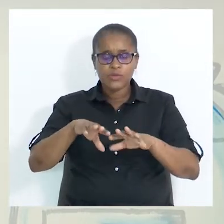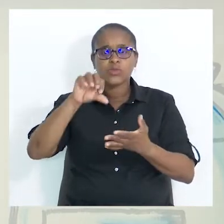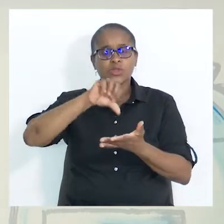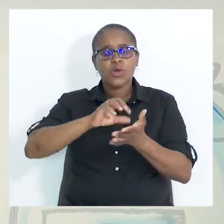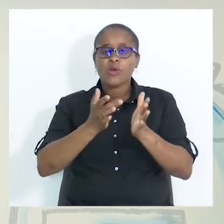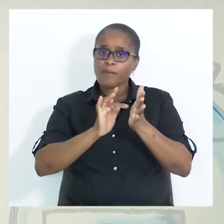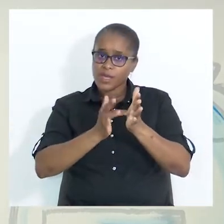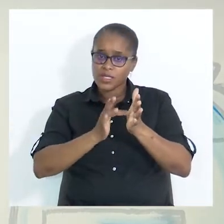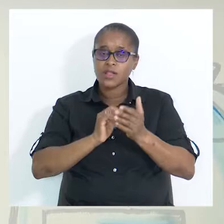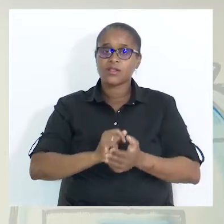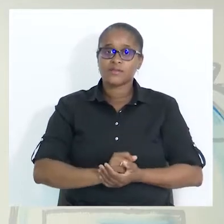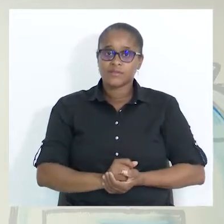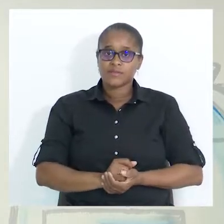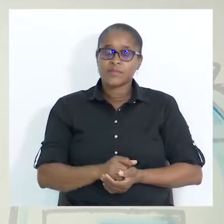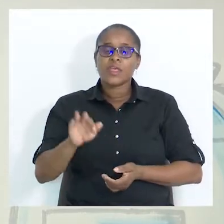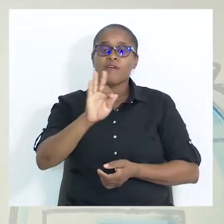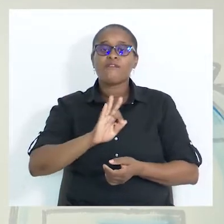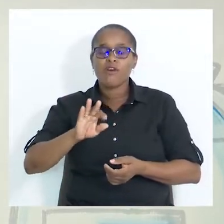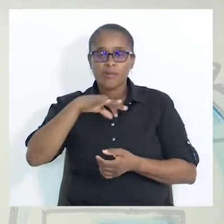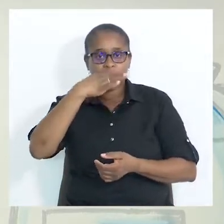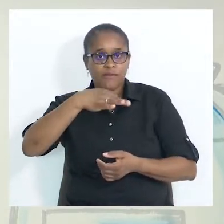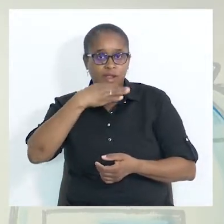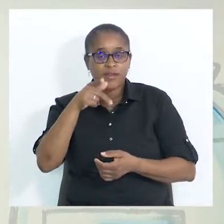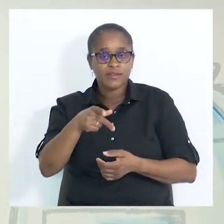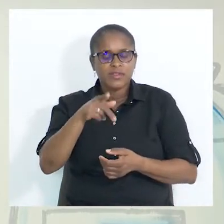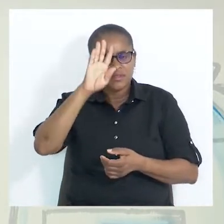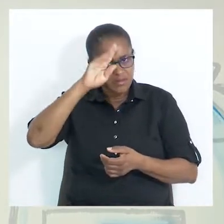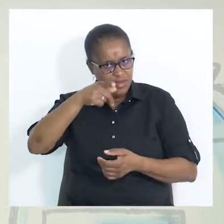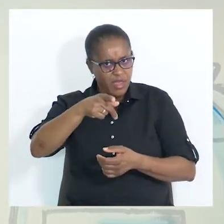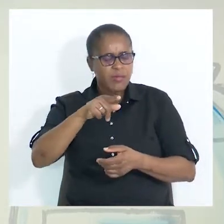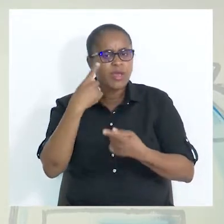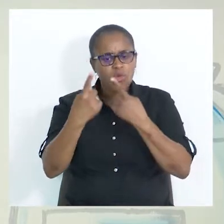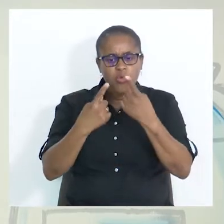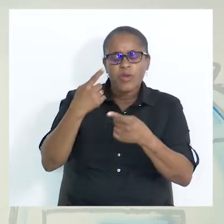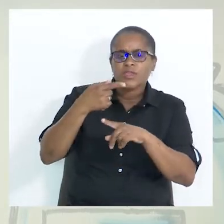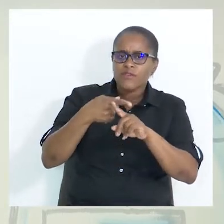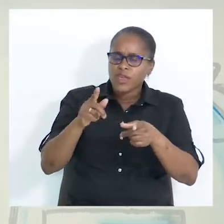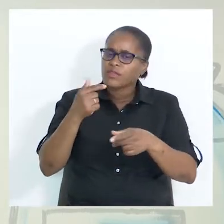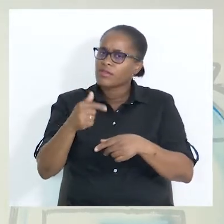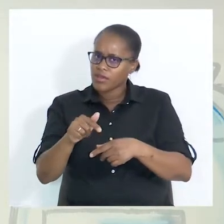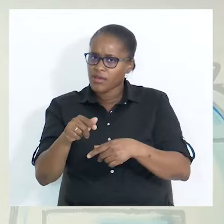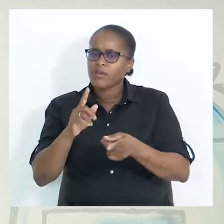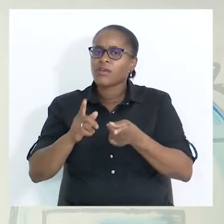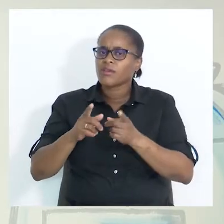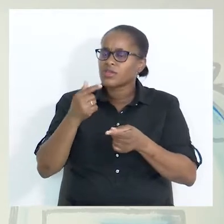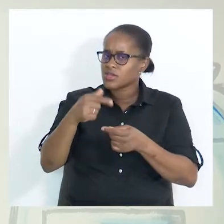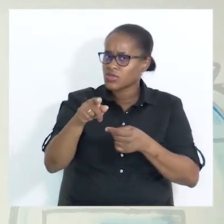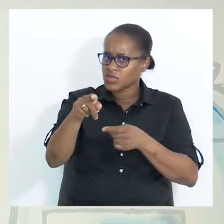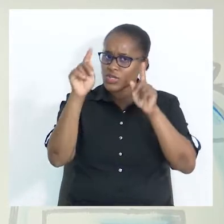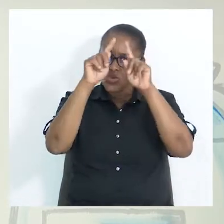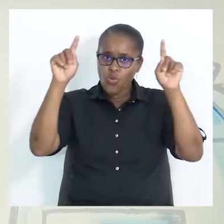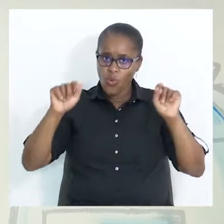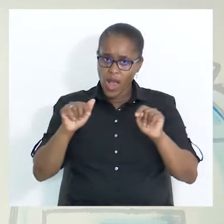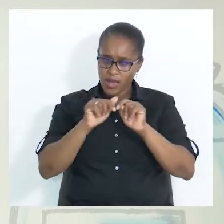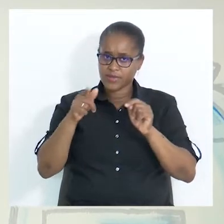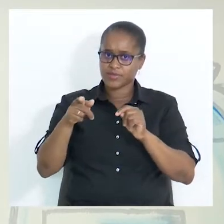território brasileiro. Na forma de falar, deste conta que há algumas diferenças que estão nesse